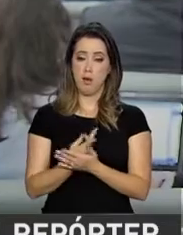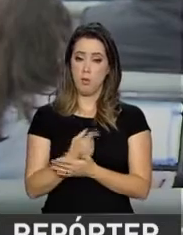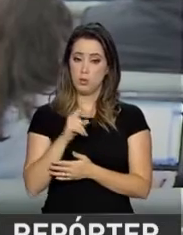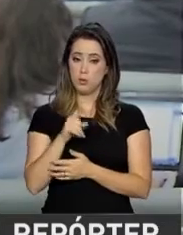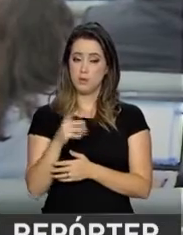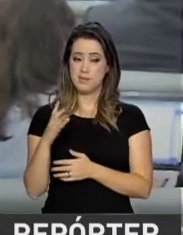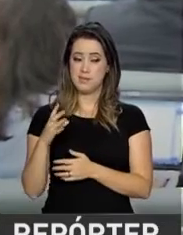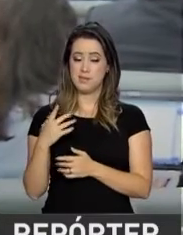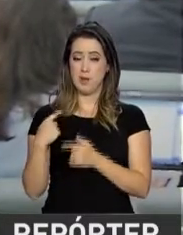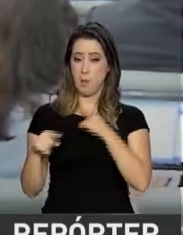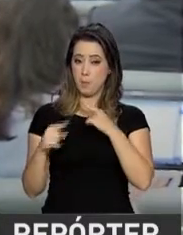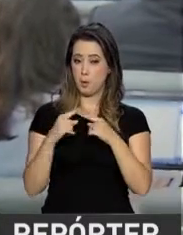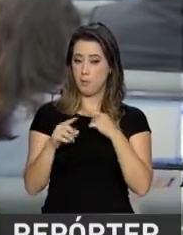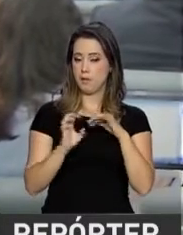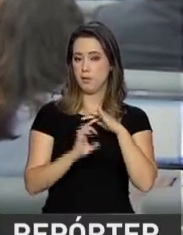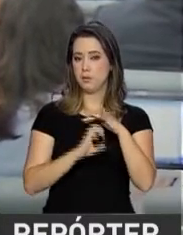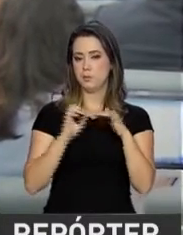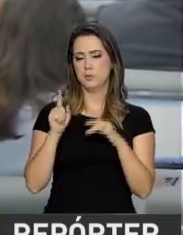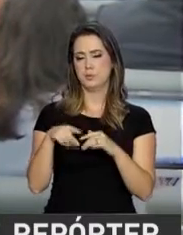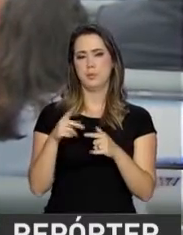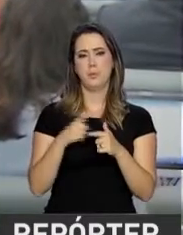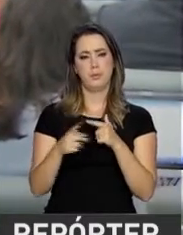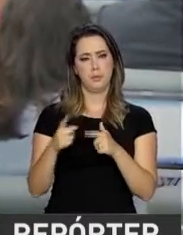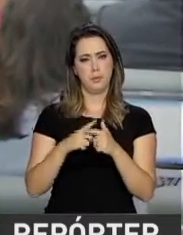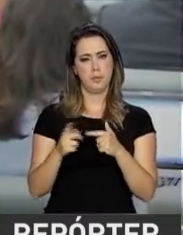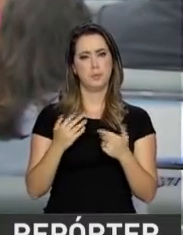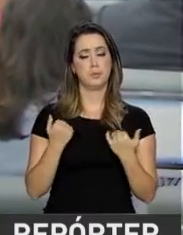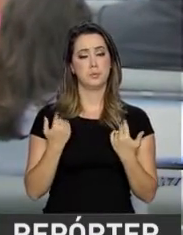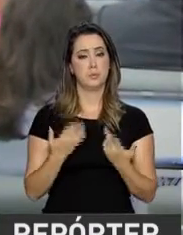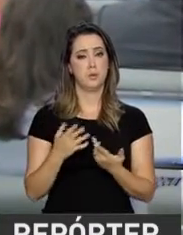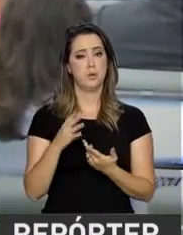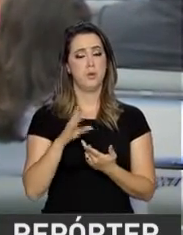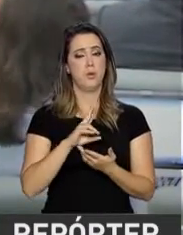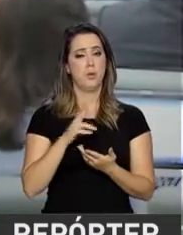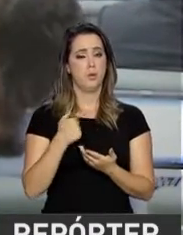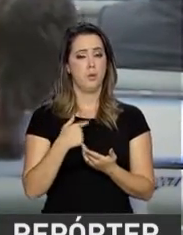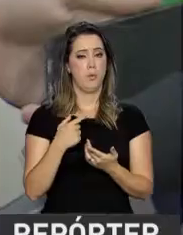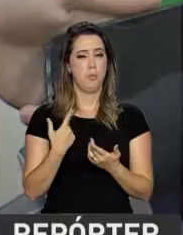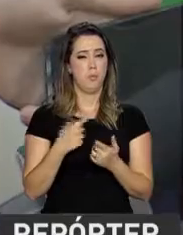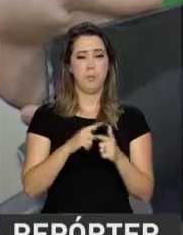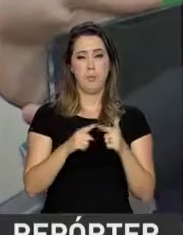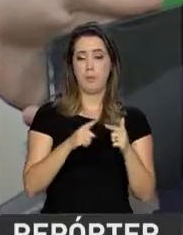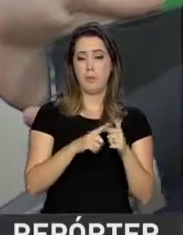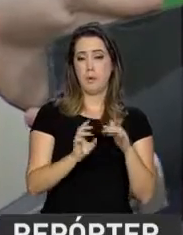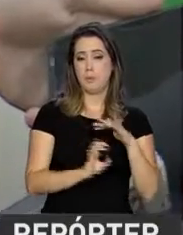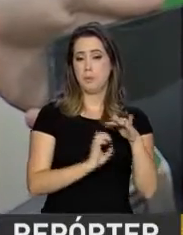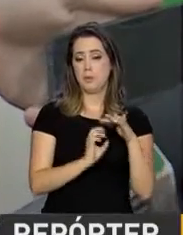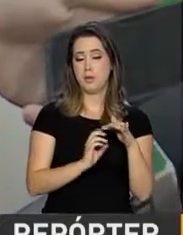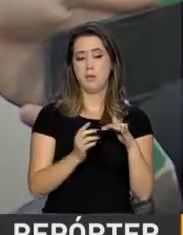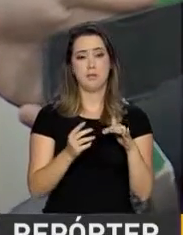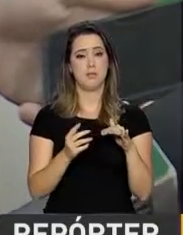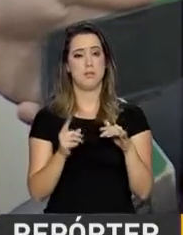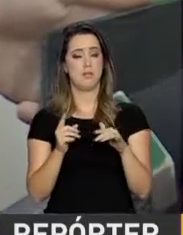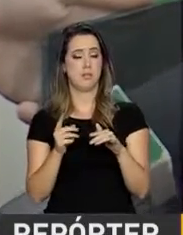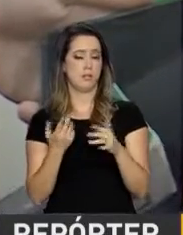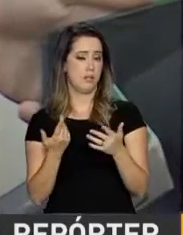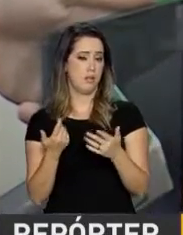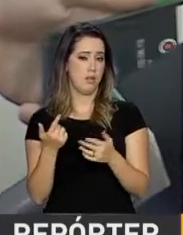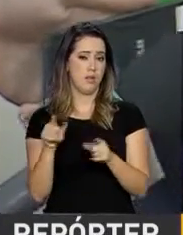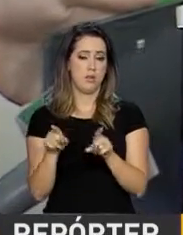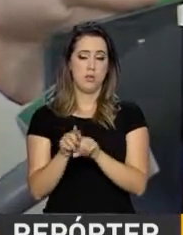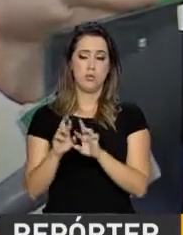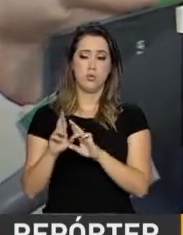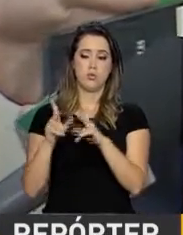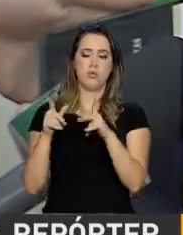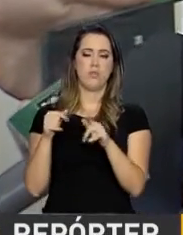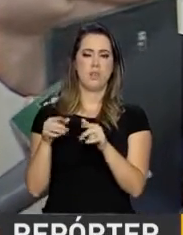se caracterizaria como embargo comercial e não sanitário uma guerra comercial porque se você tem é